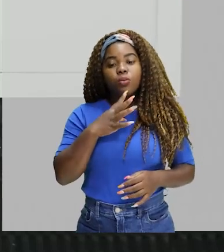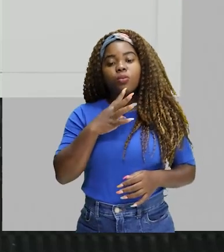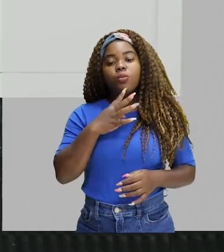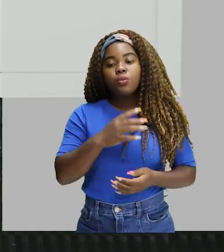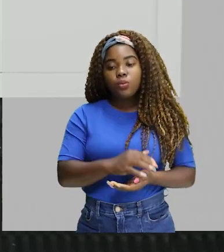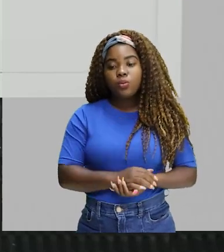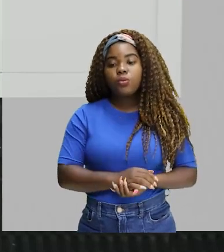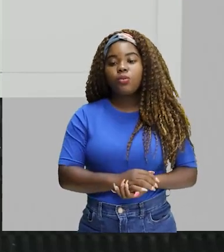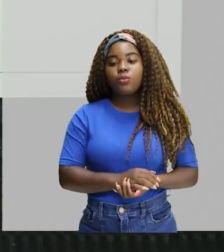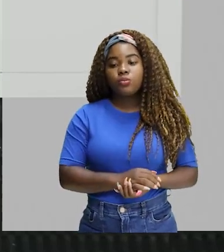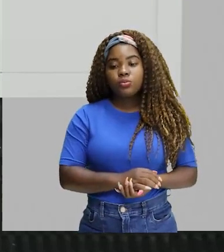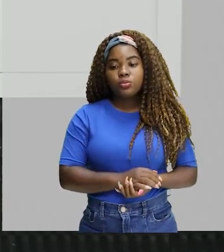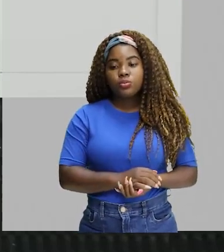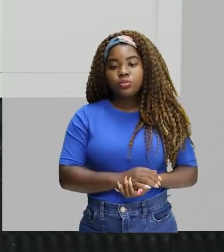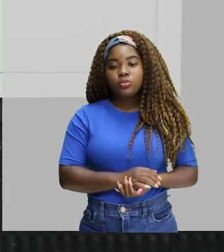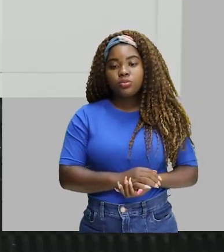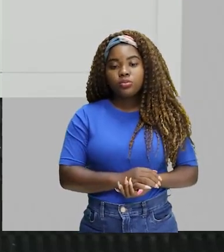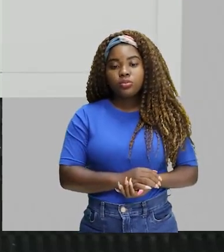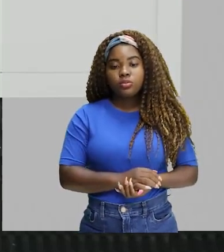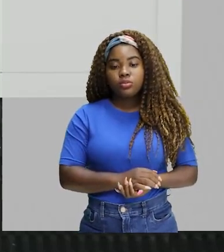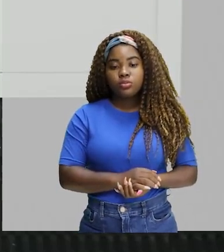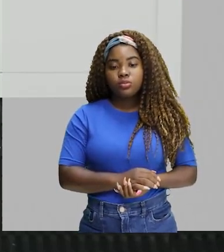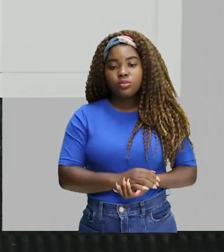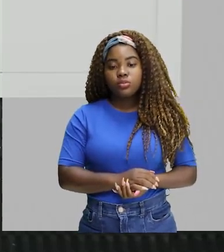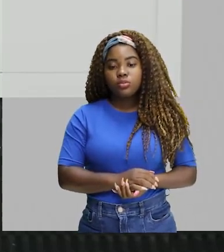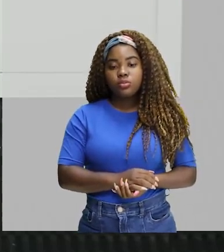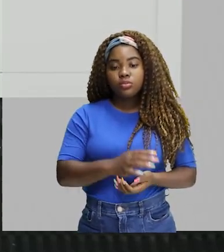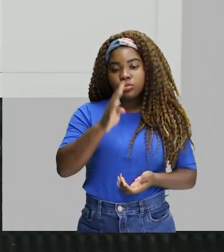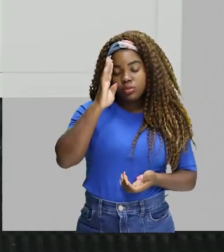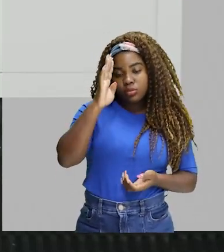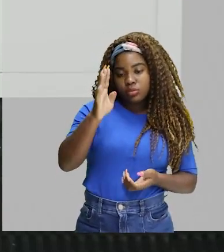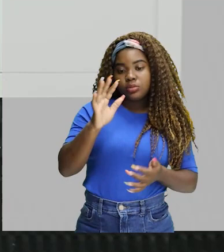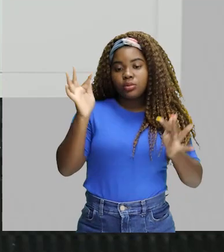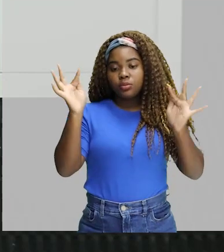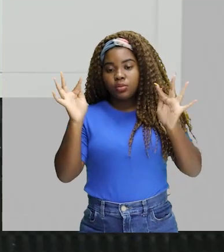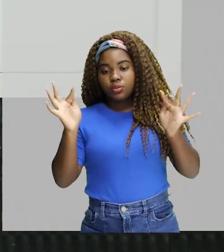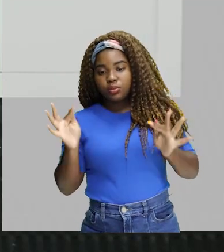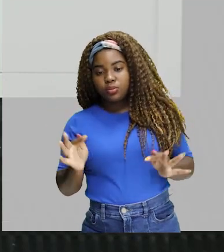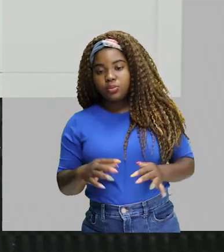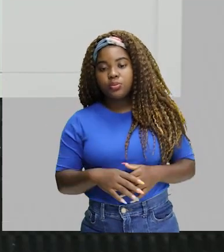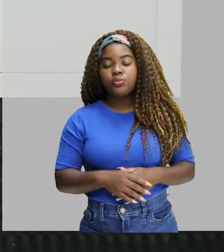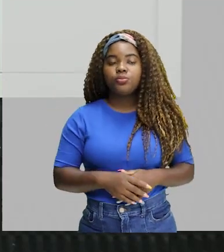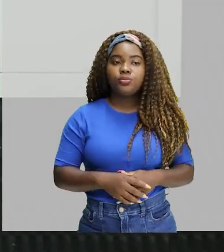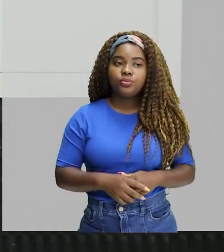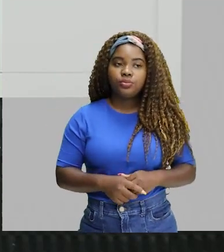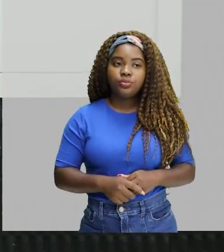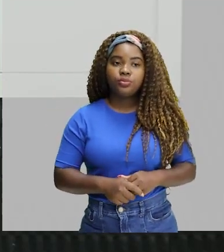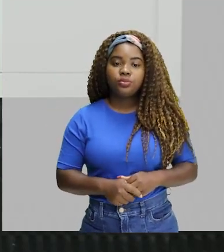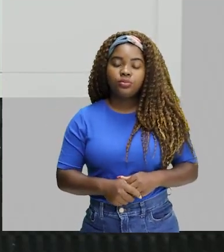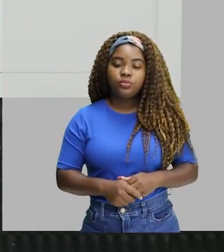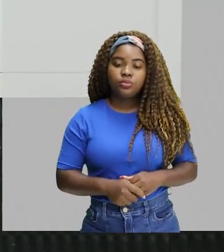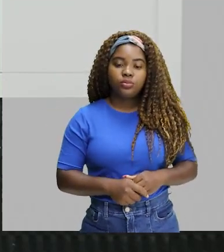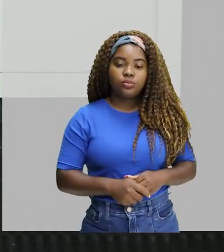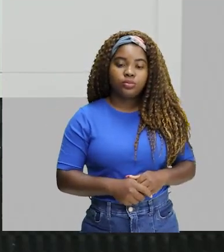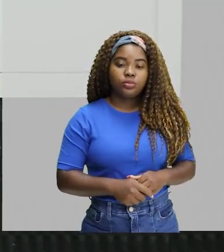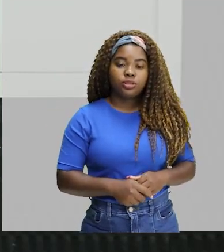um elemento, certo? Olha, fundamental, ok? Para você